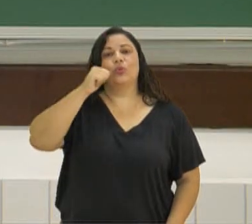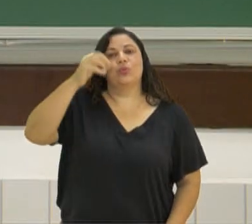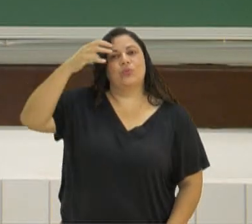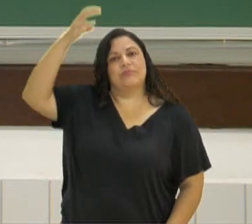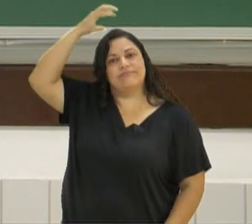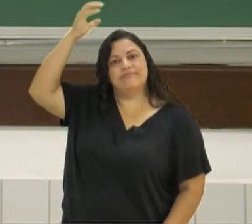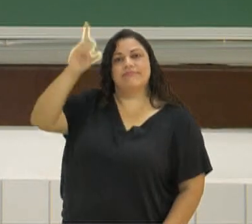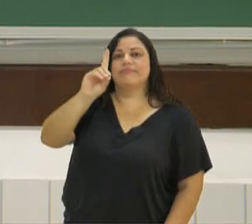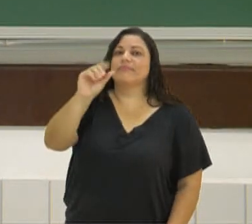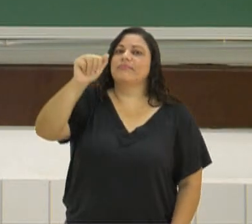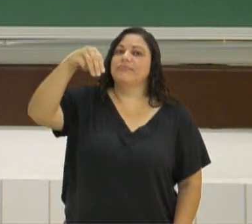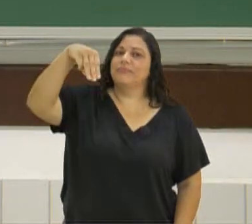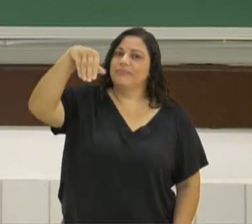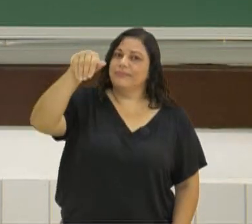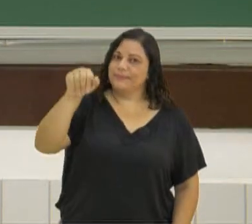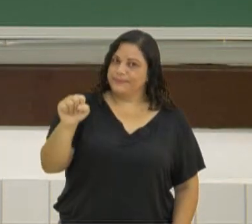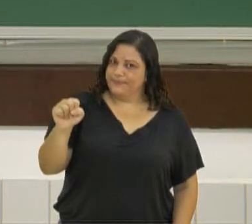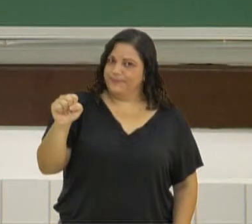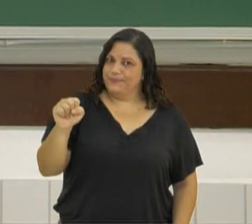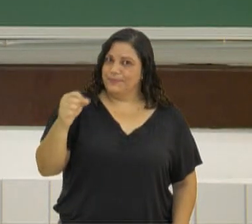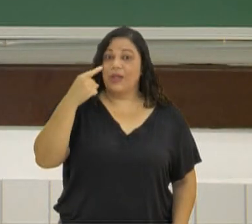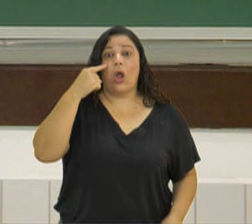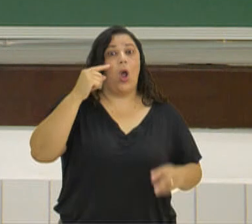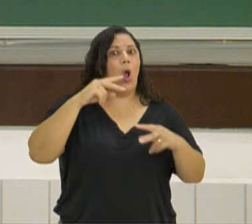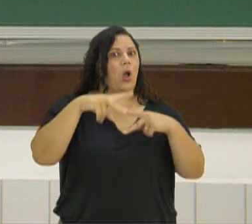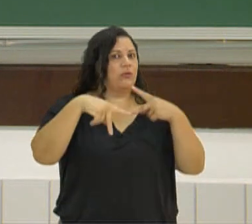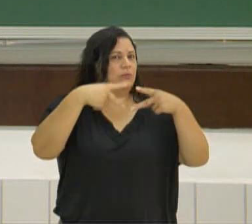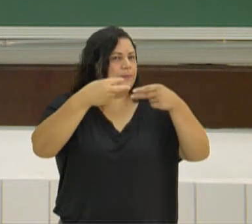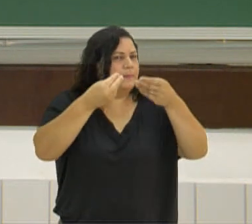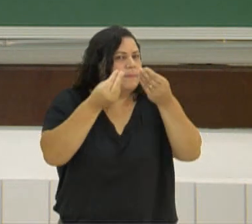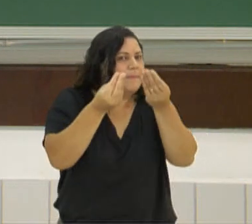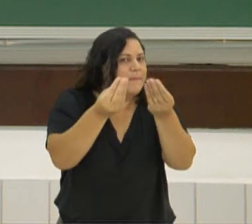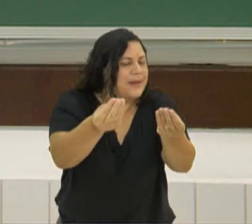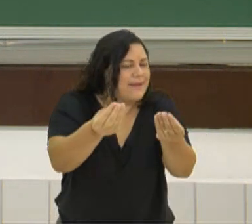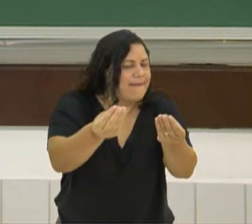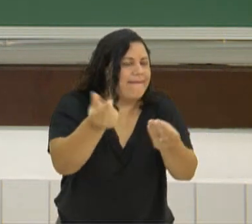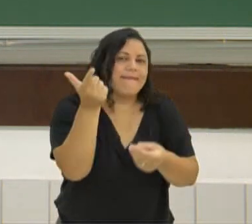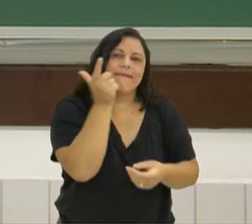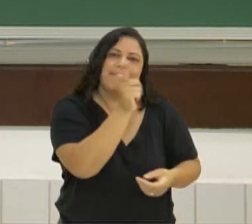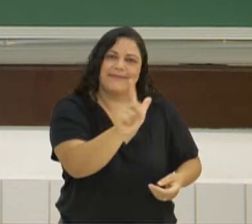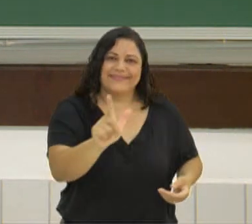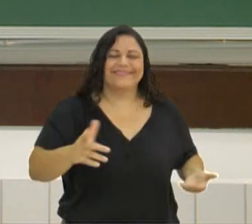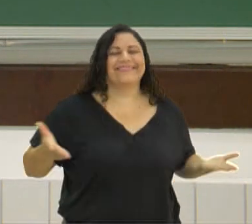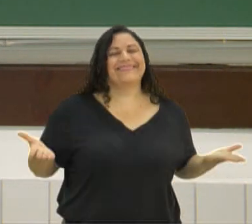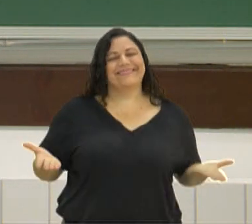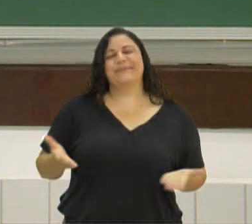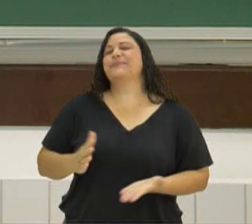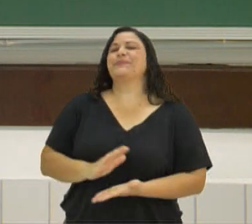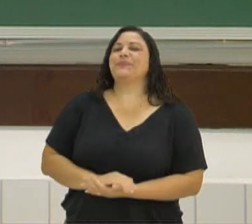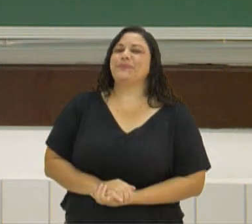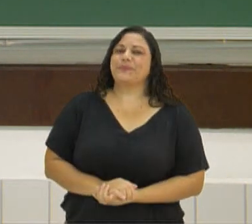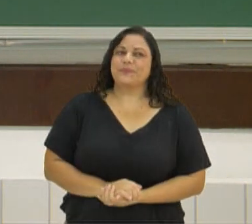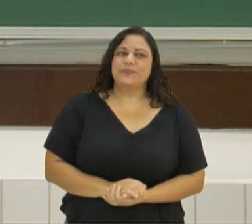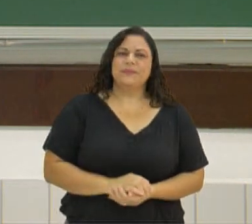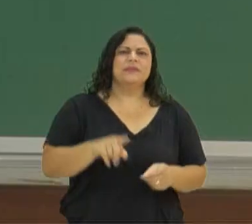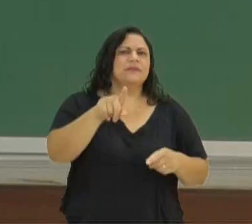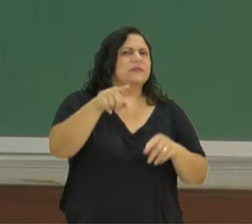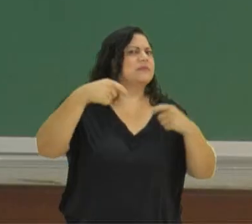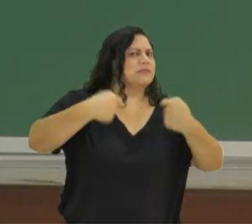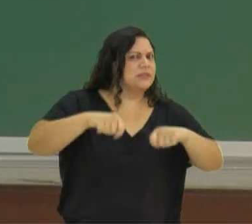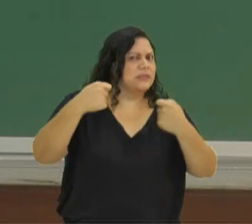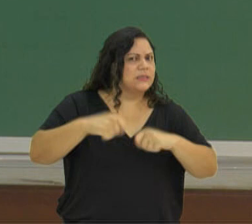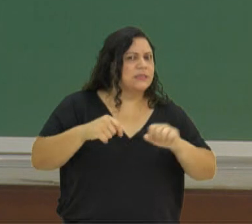quem acertar esse desafio. Olha só, gente. O que você vai fazer? Você precisa colocar